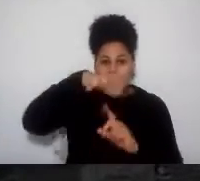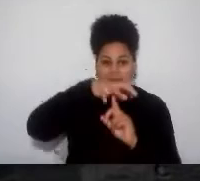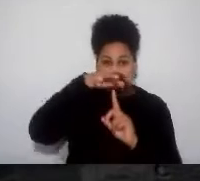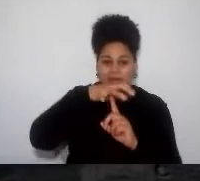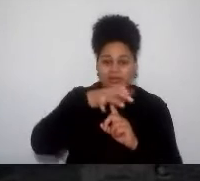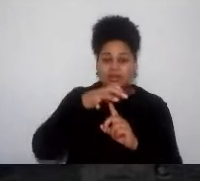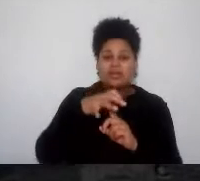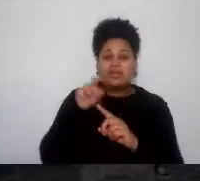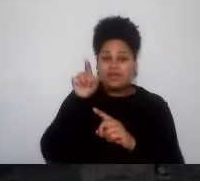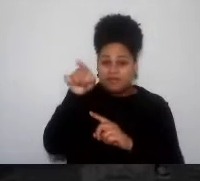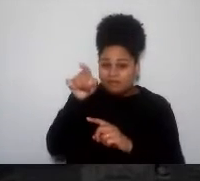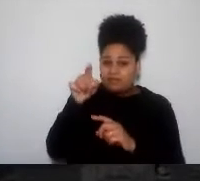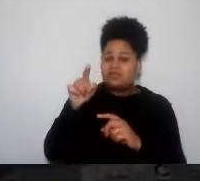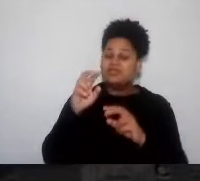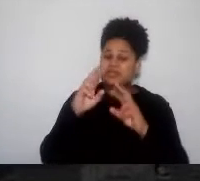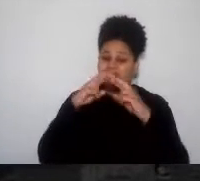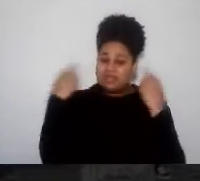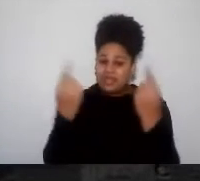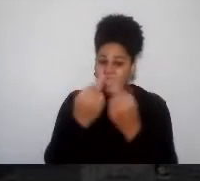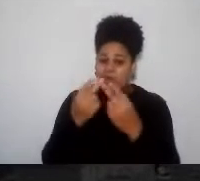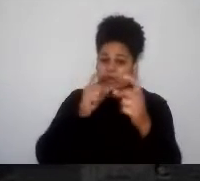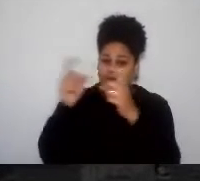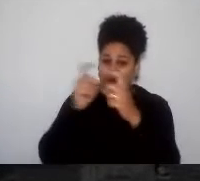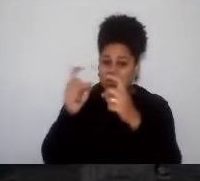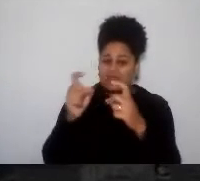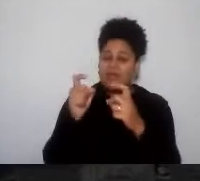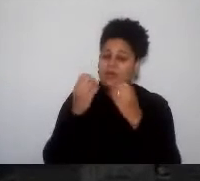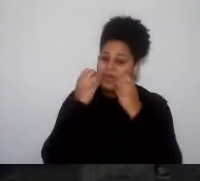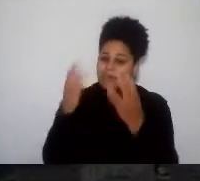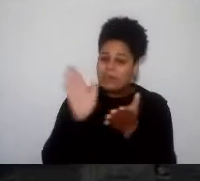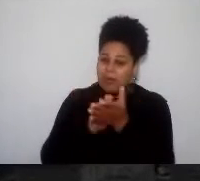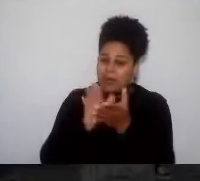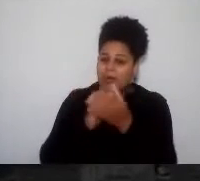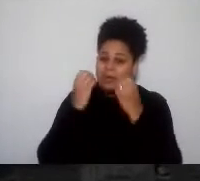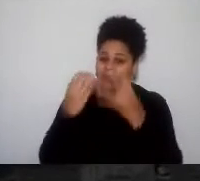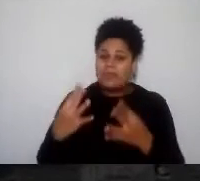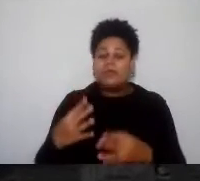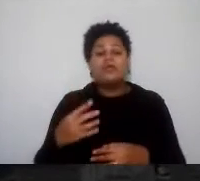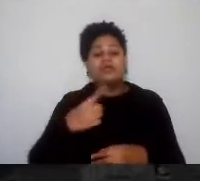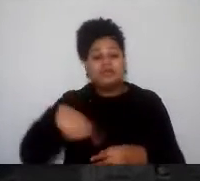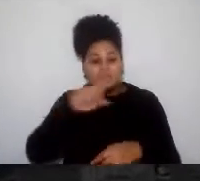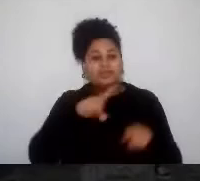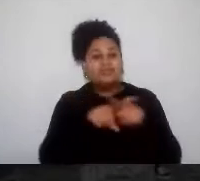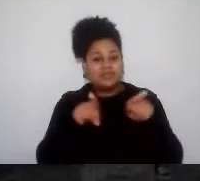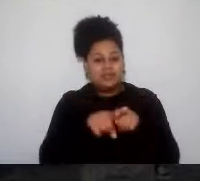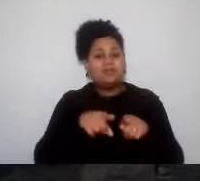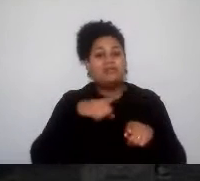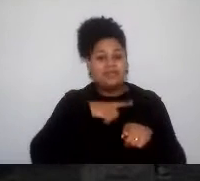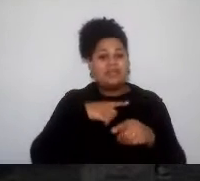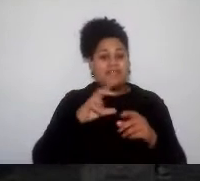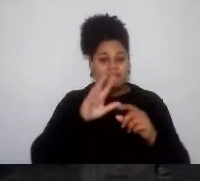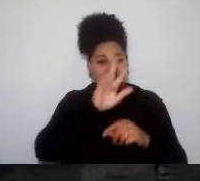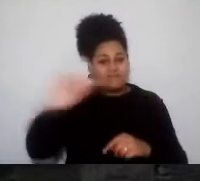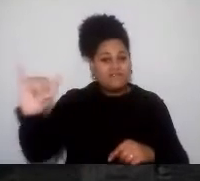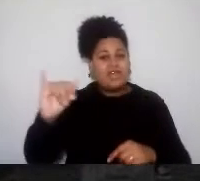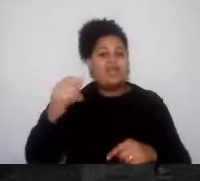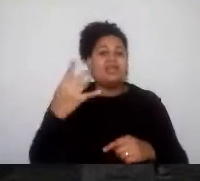presidente. Obrigado, Gilson. Se desfaz também a transmissão pela rede Facebook e YouTube.